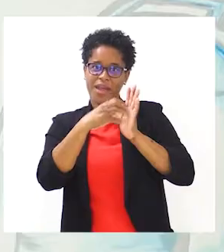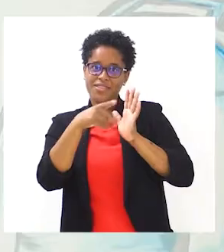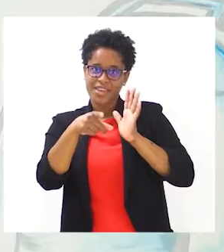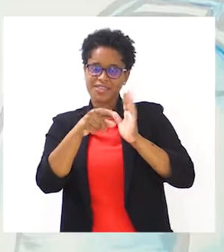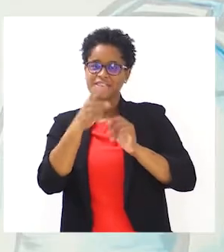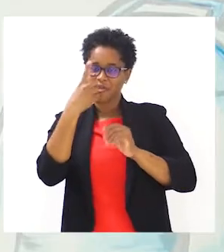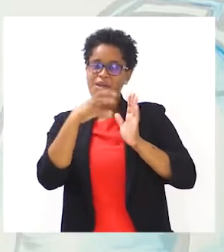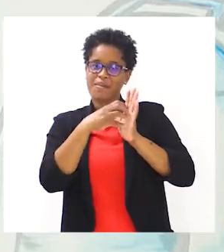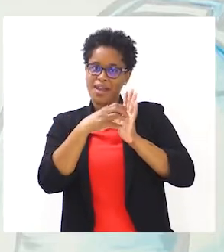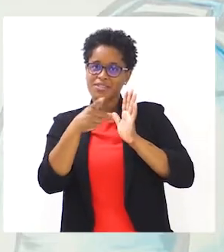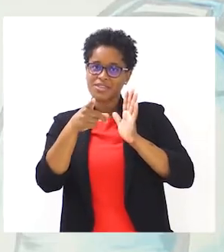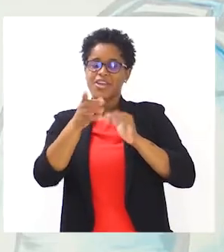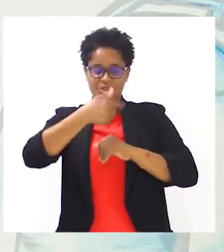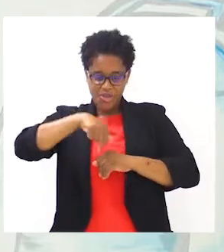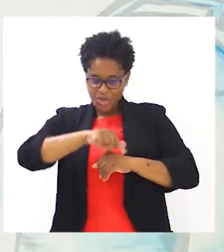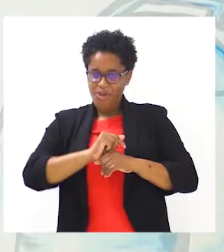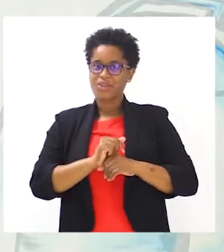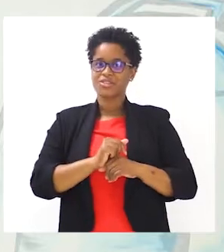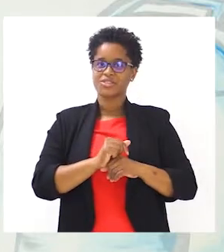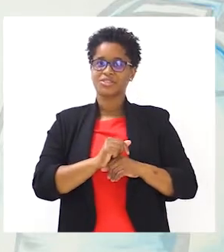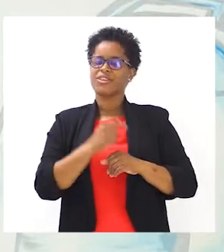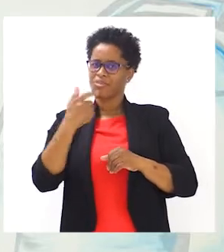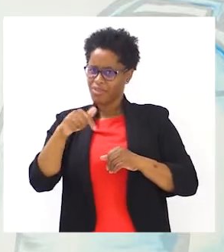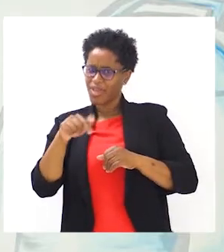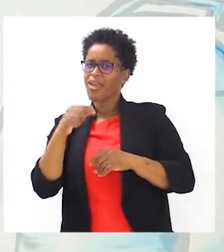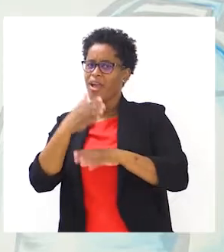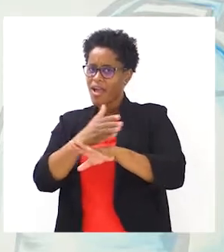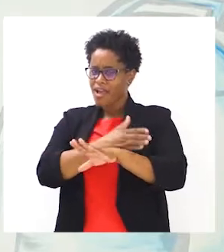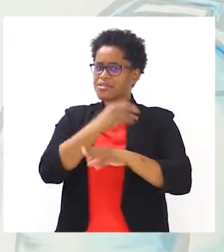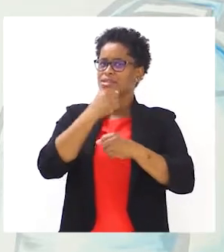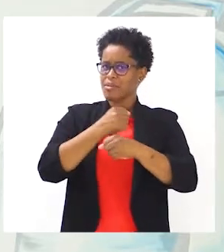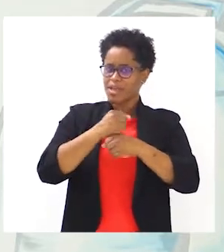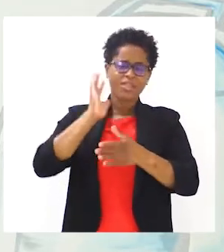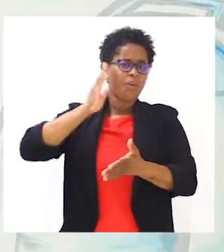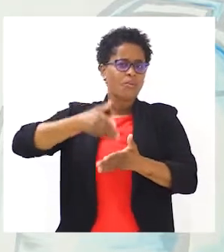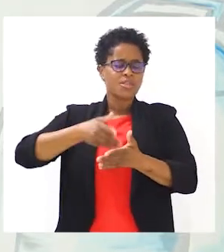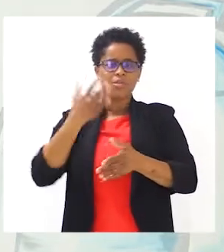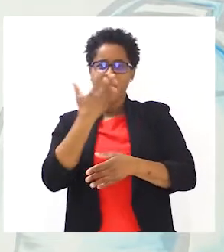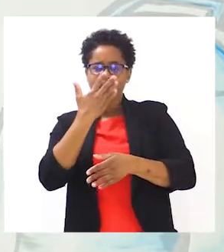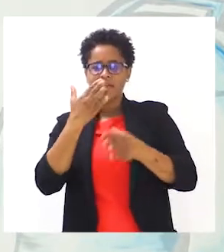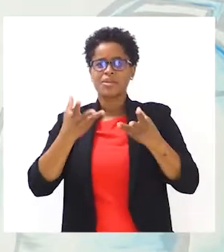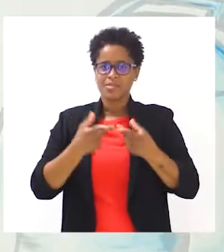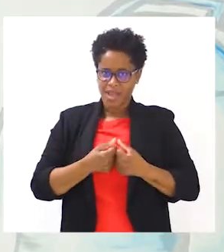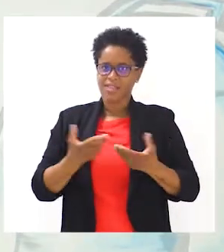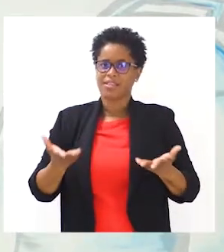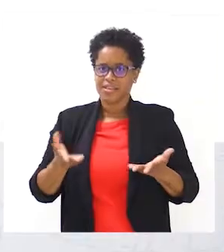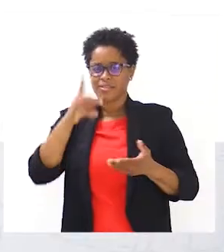é uma imagem que nós tínhamos trabalhado na última aula de matemática. Pois